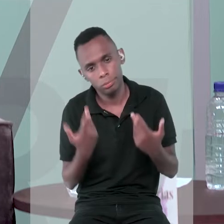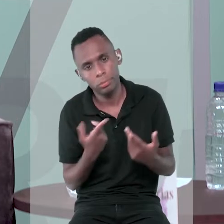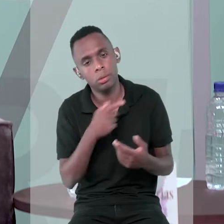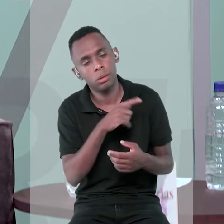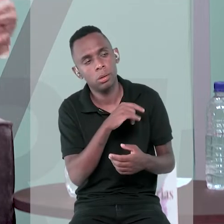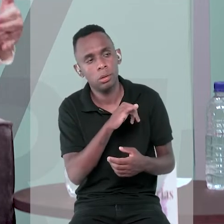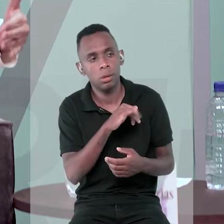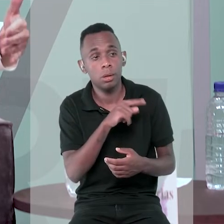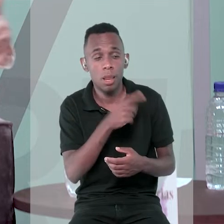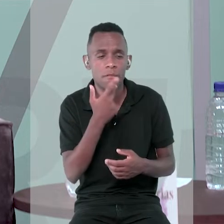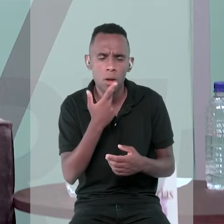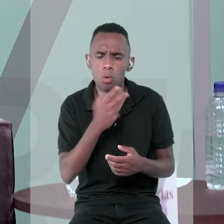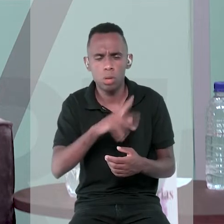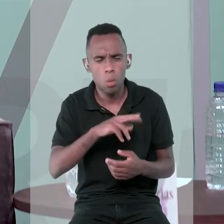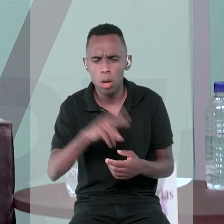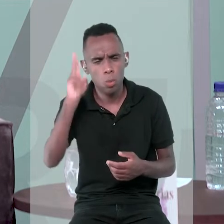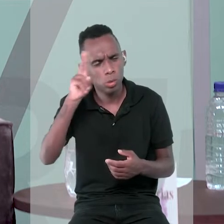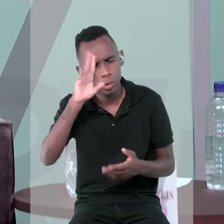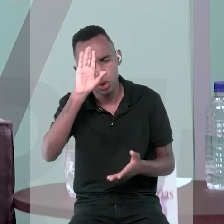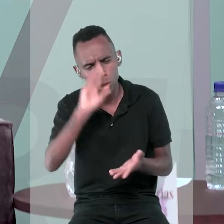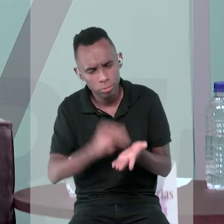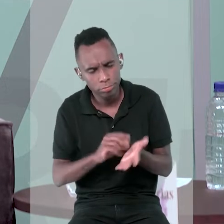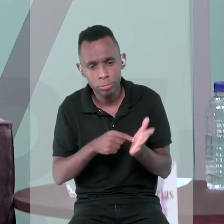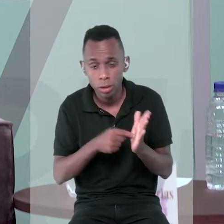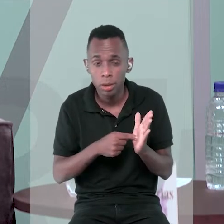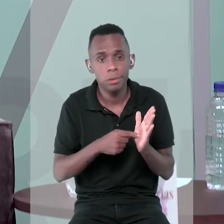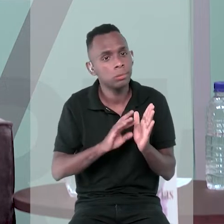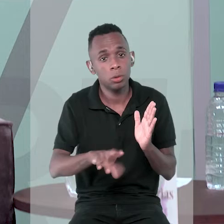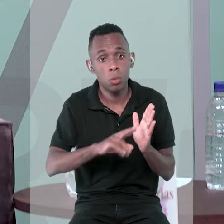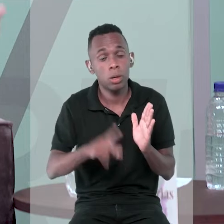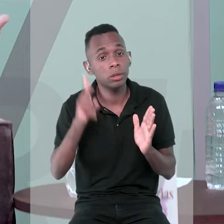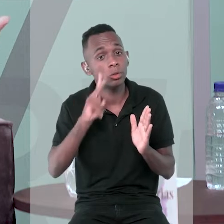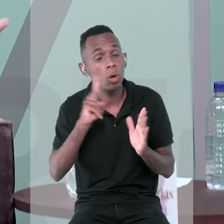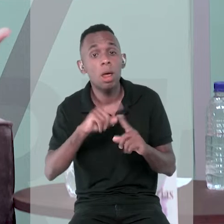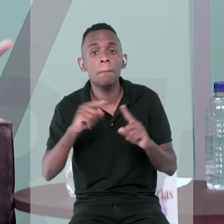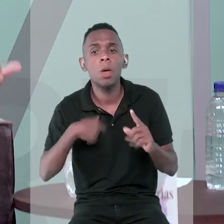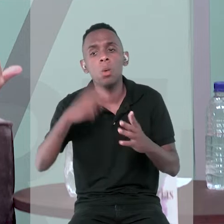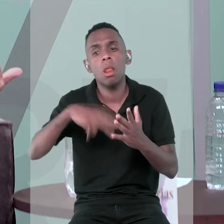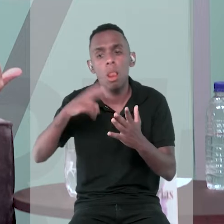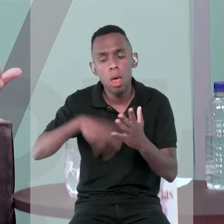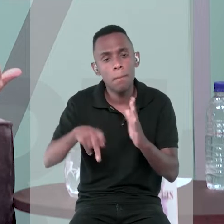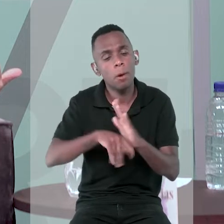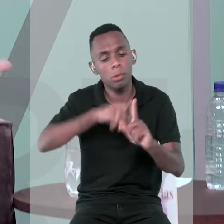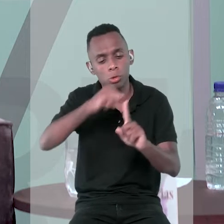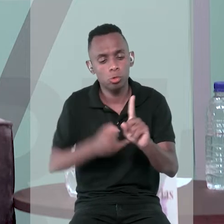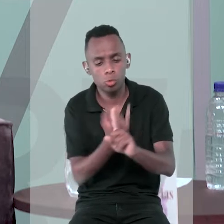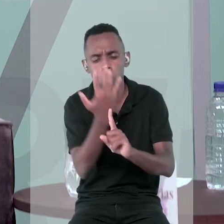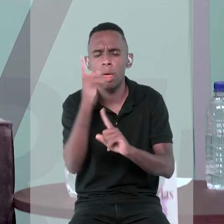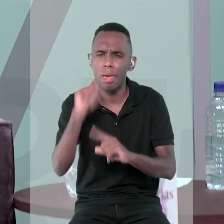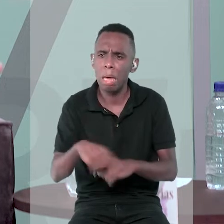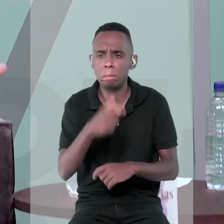Isabelle falar que não é uma biografia, não é uma rememoração histórica, mas lendo a história da Joana d'Arc é uma